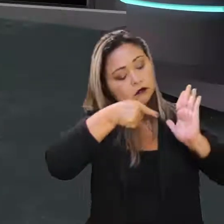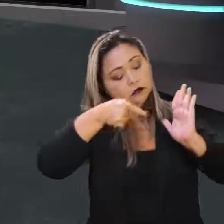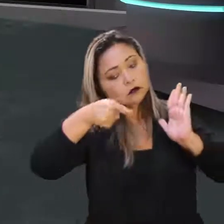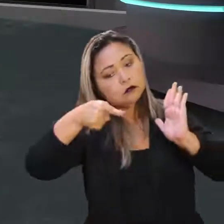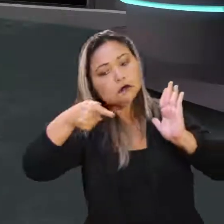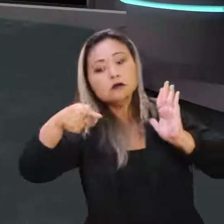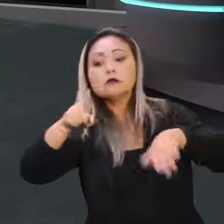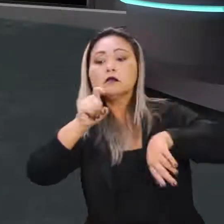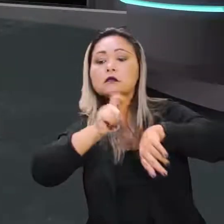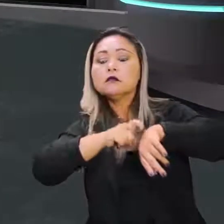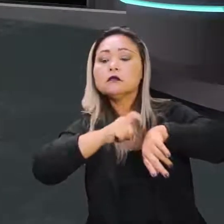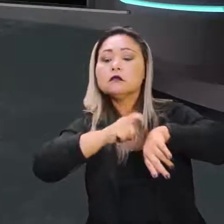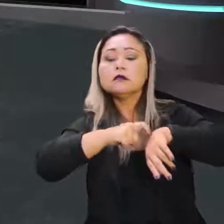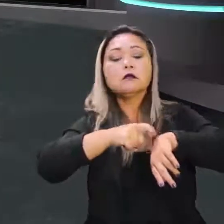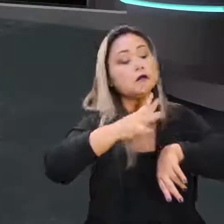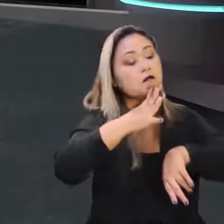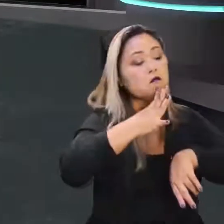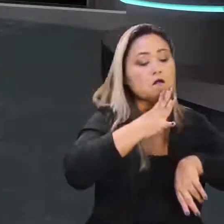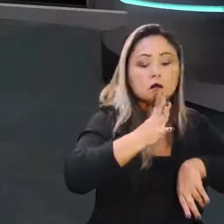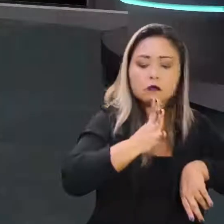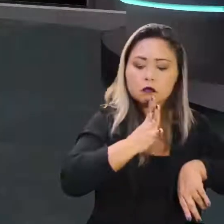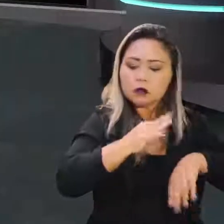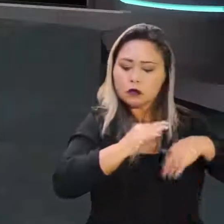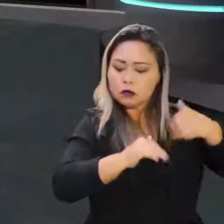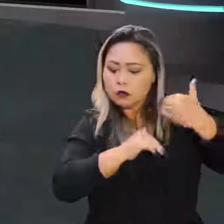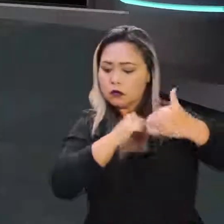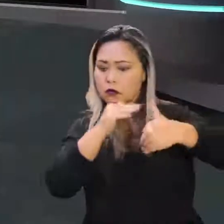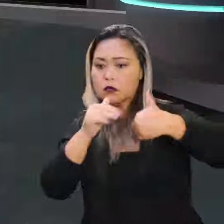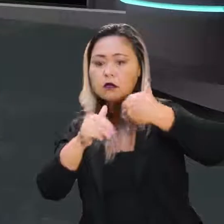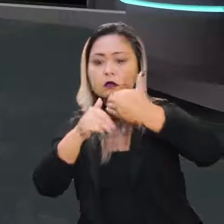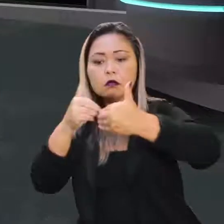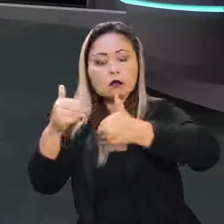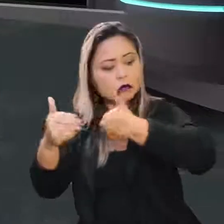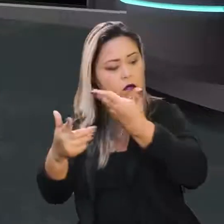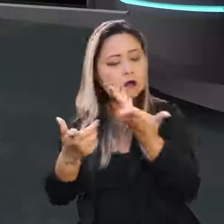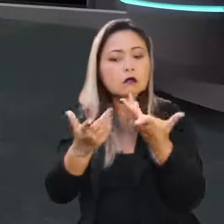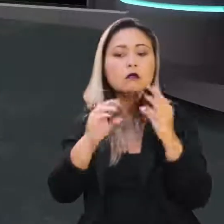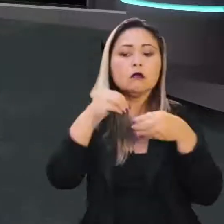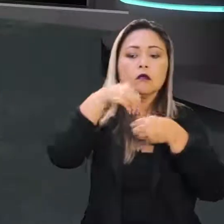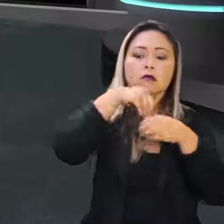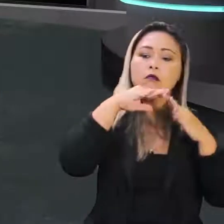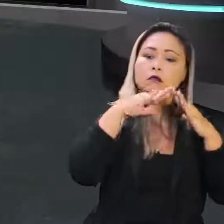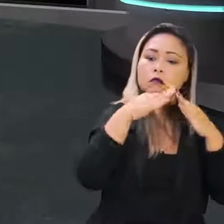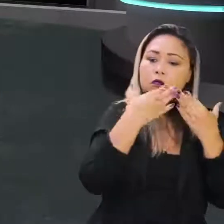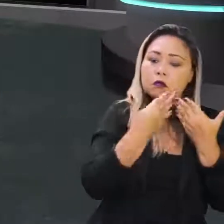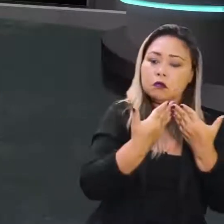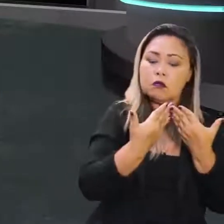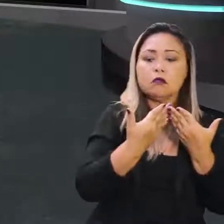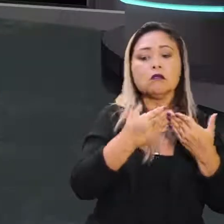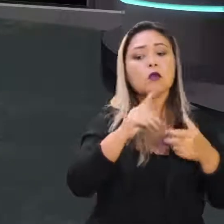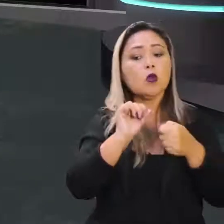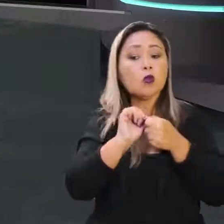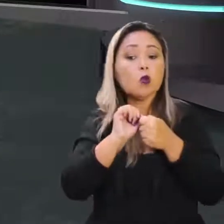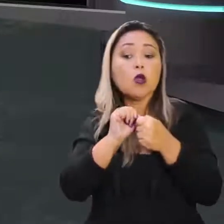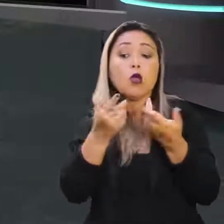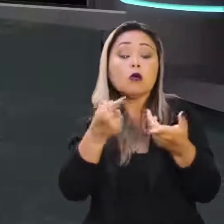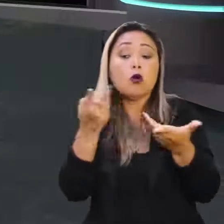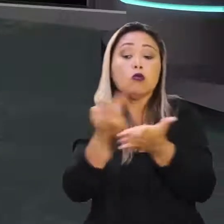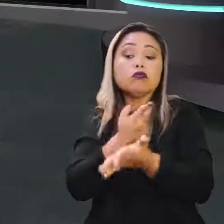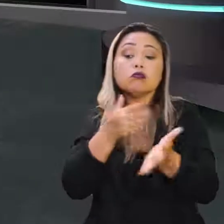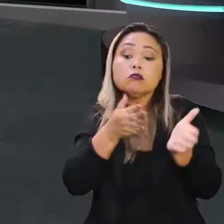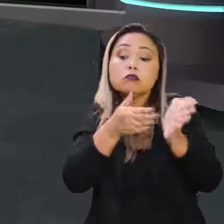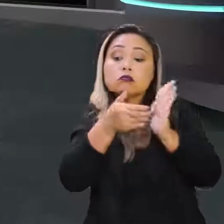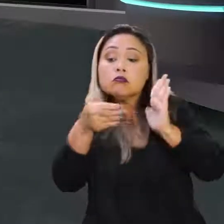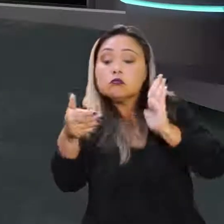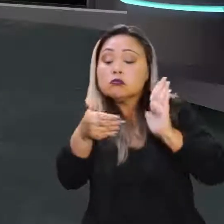arte, conhecer como que a arte vem evoluindo aí dentro dessas escolas, dessas tendências, não é, professor? E como